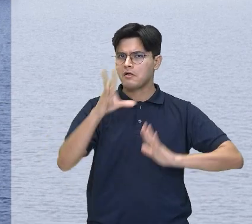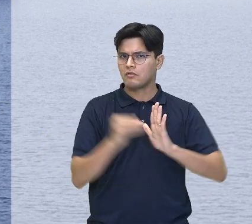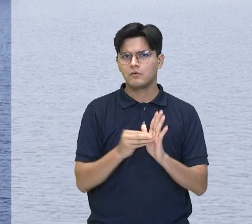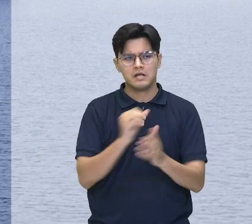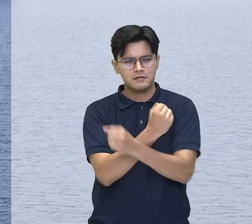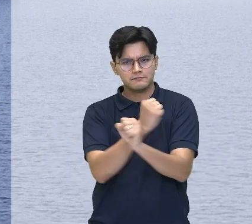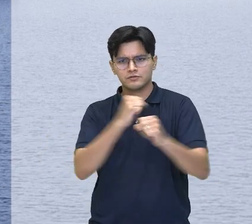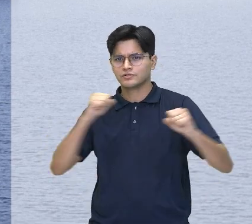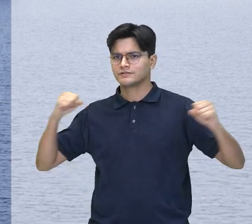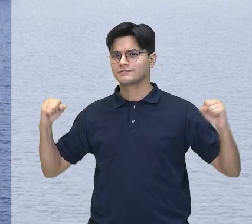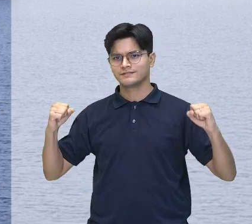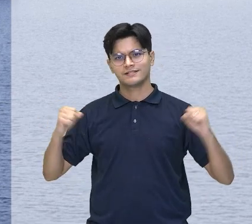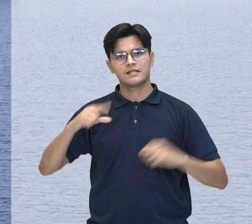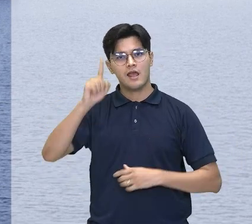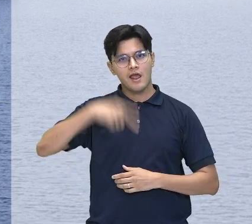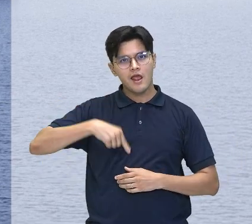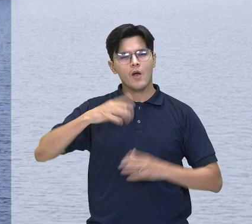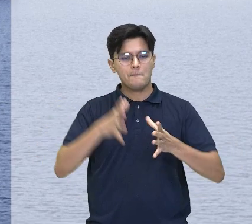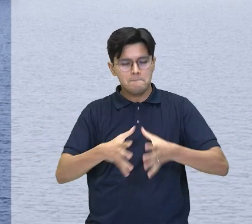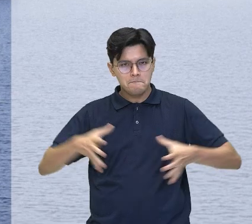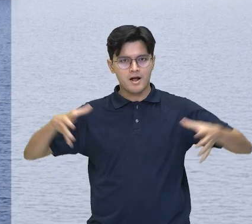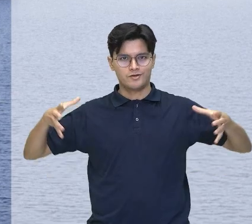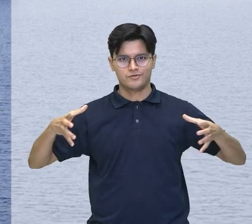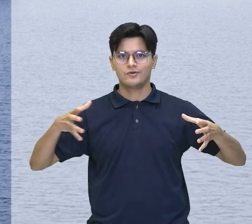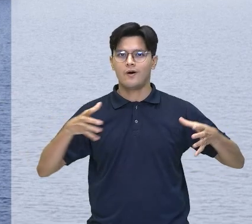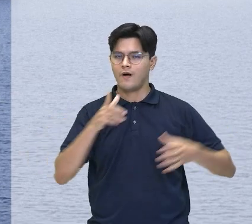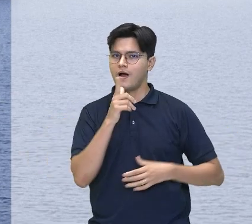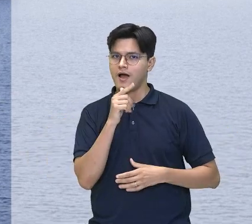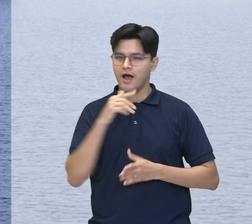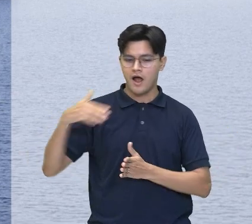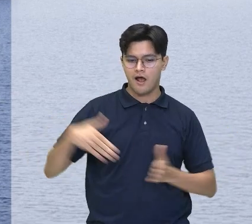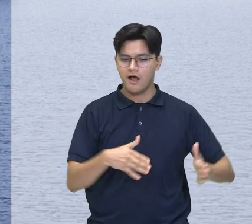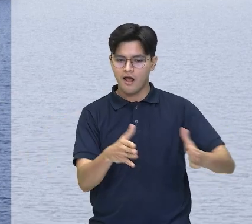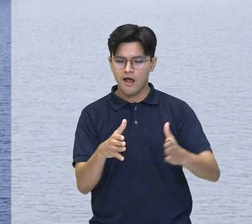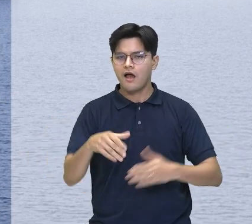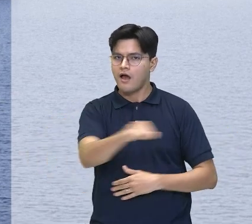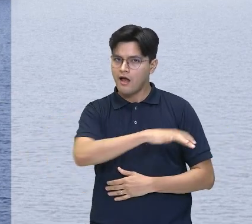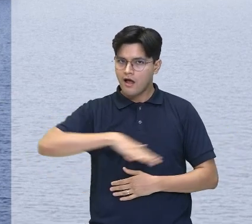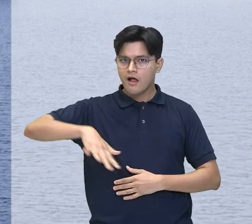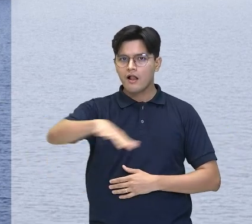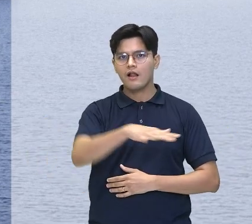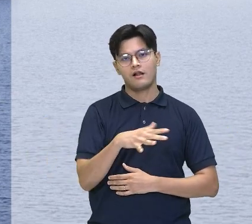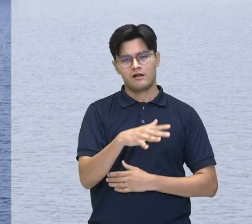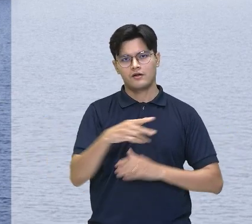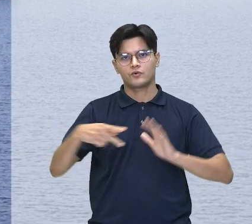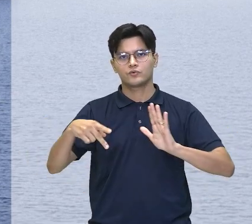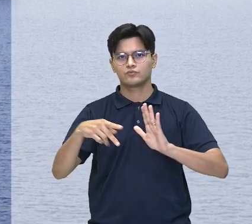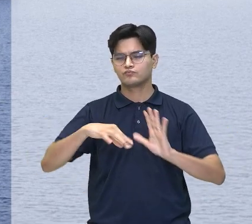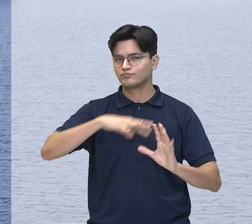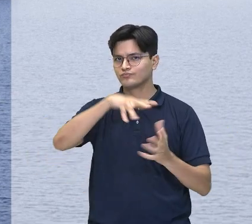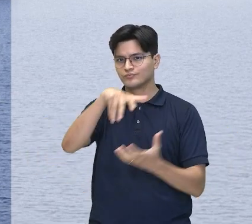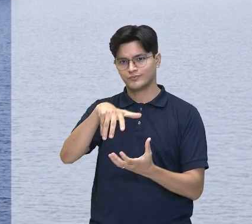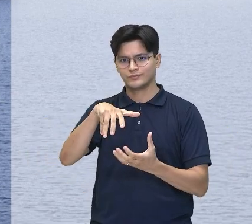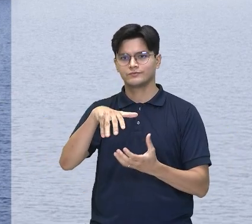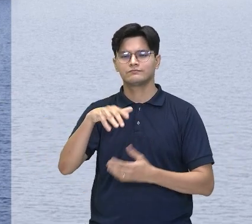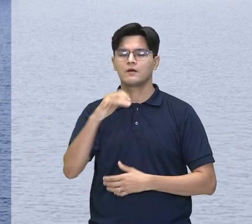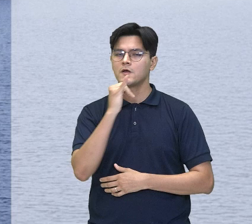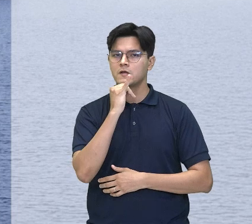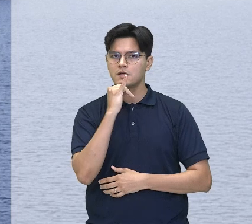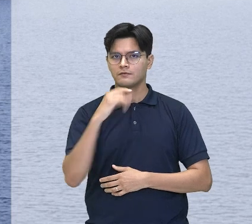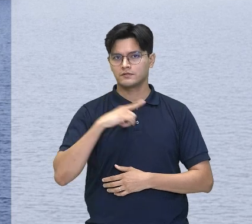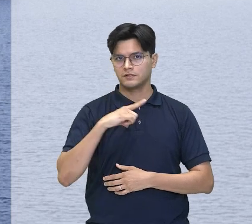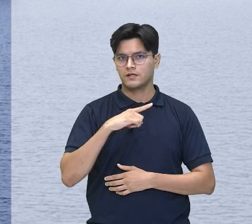bacia hidrográfica do mundo. E nós temos, a bacia do Rio Amazonas, que